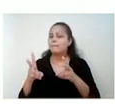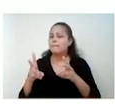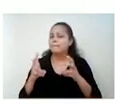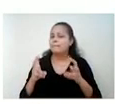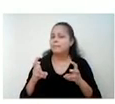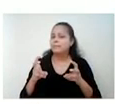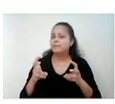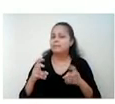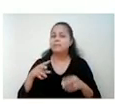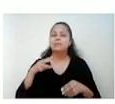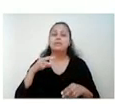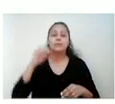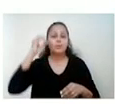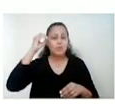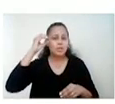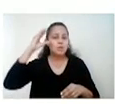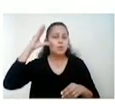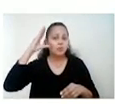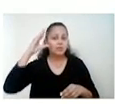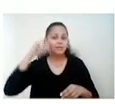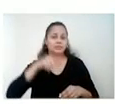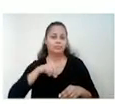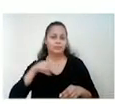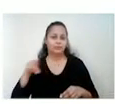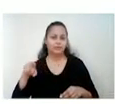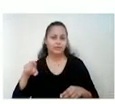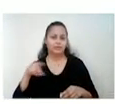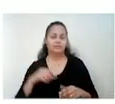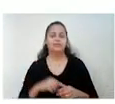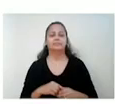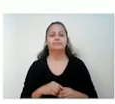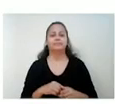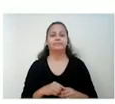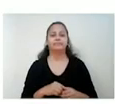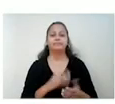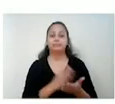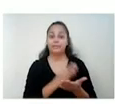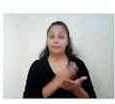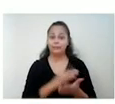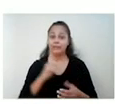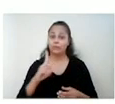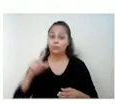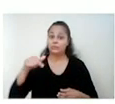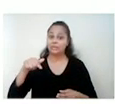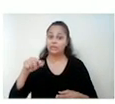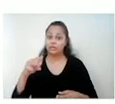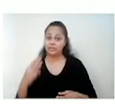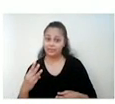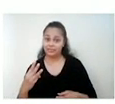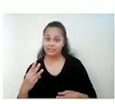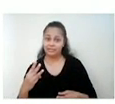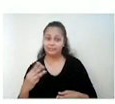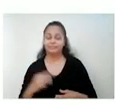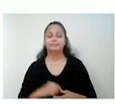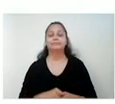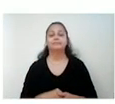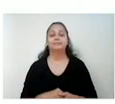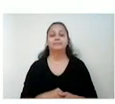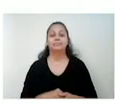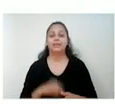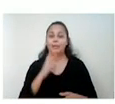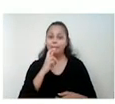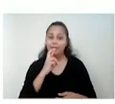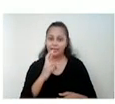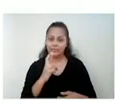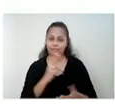percepção e o conhecimento de vocês. Bom, abriram na página 173? Ok.